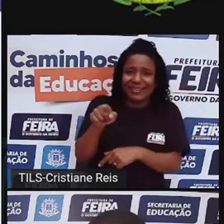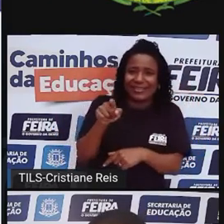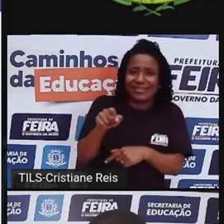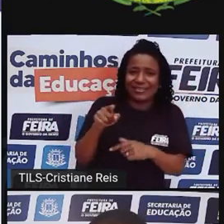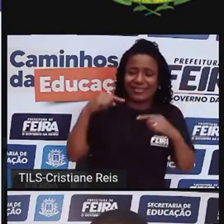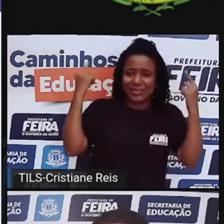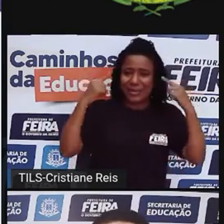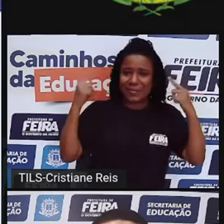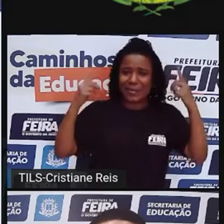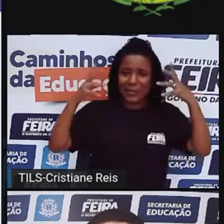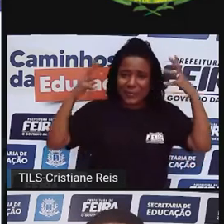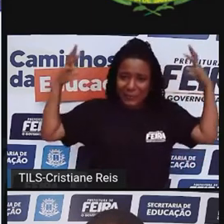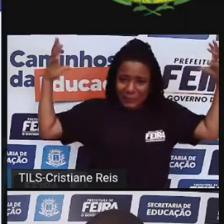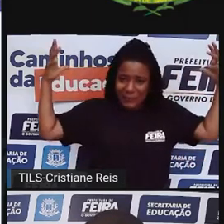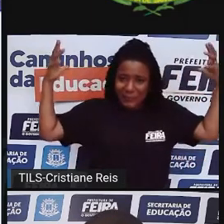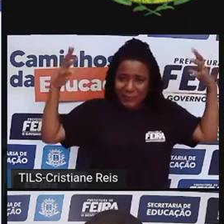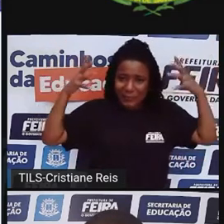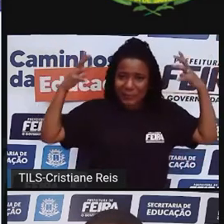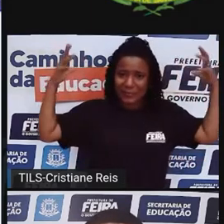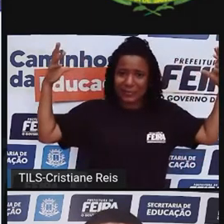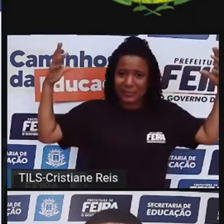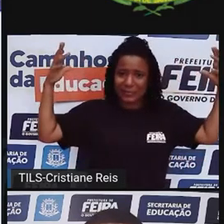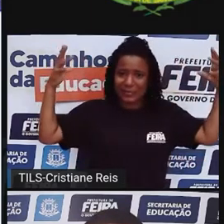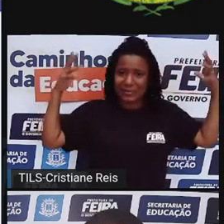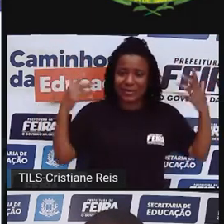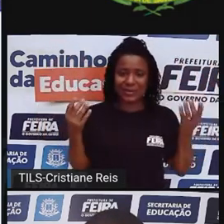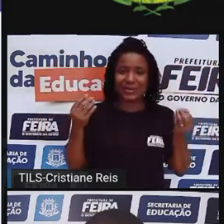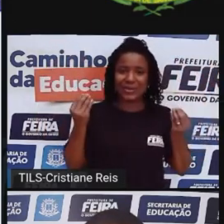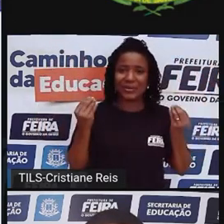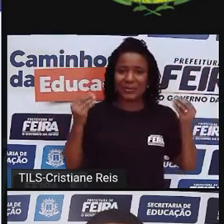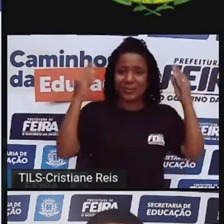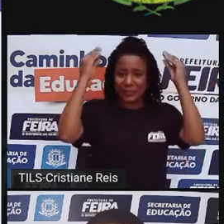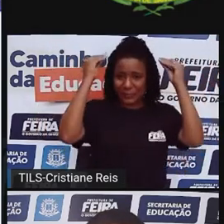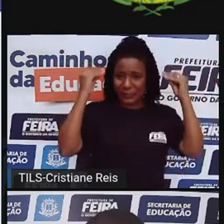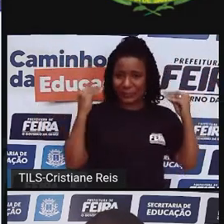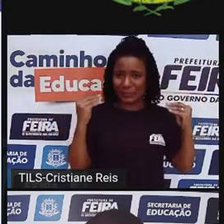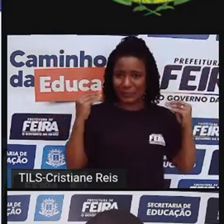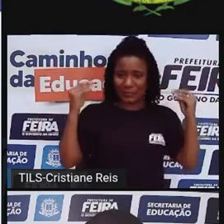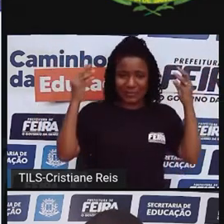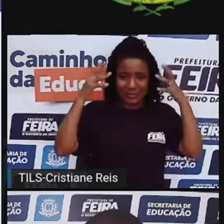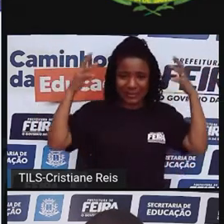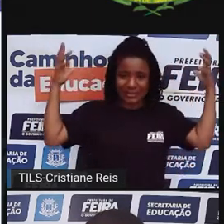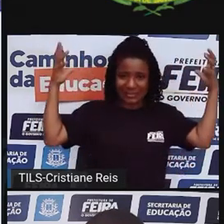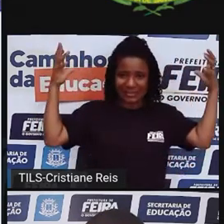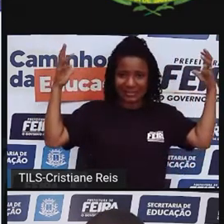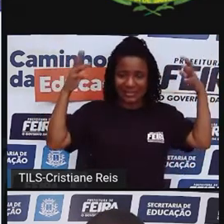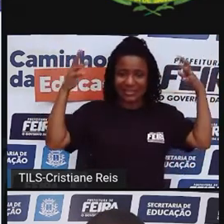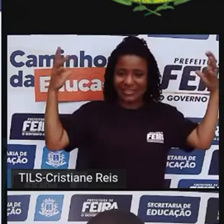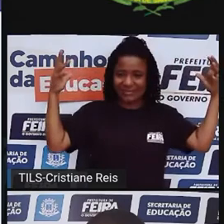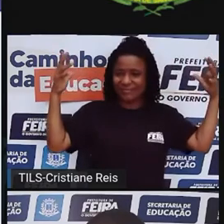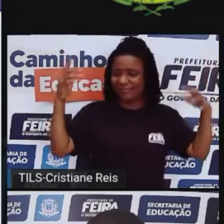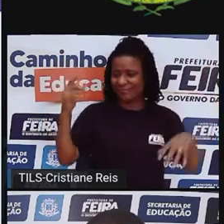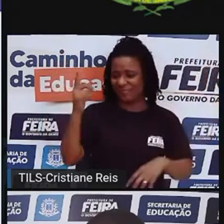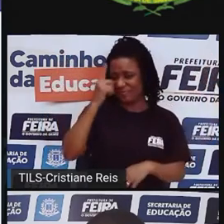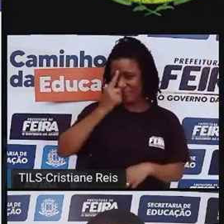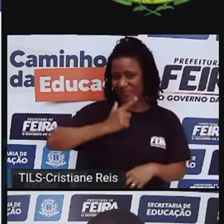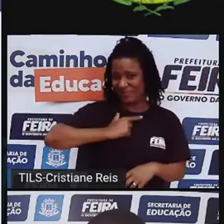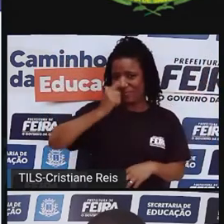muito volumoso, você só anda com o cabelo despenteado, você só anda com o cabelo para cima, desarrumado.